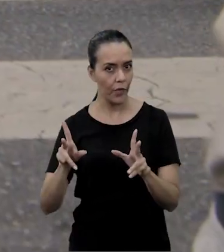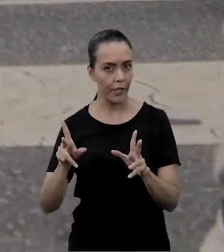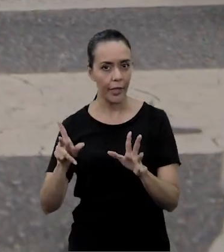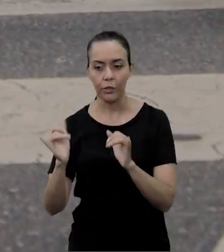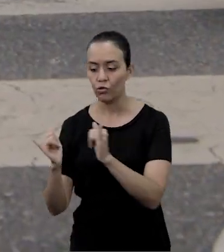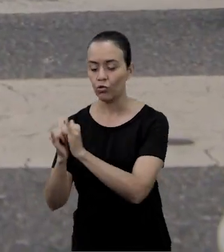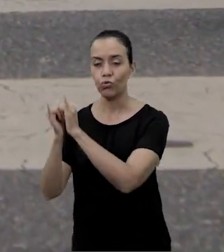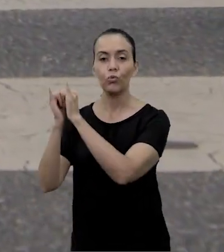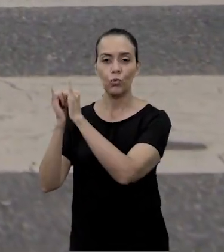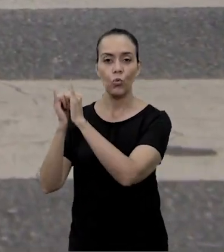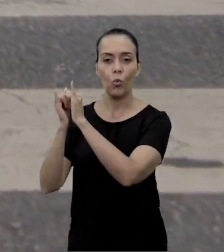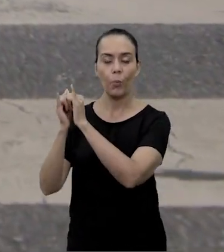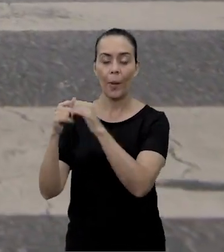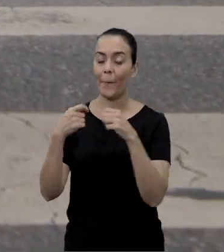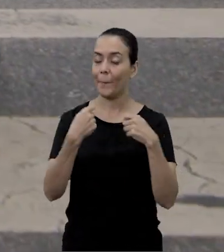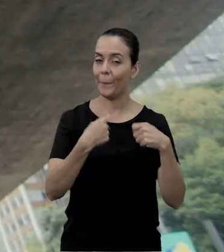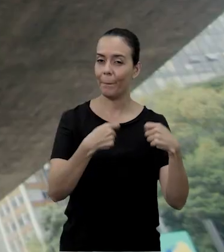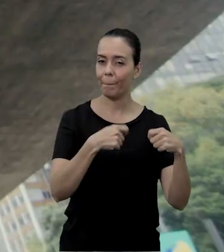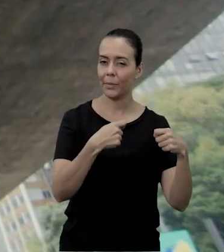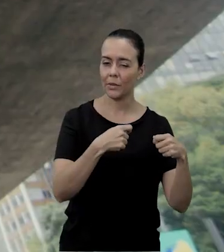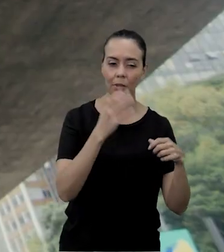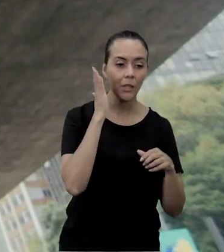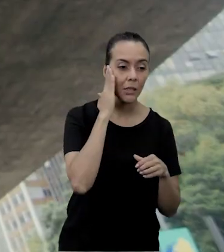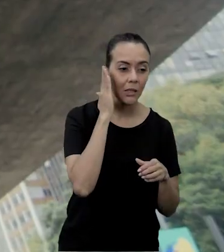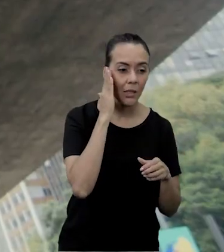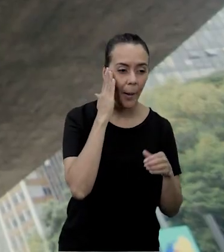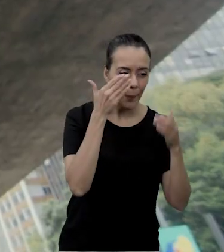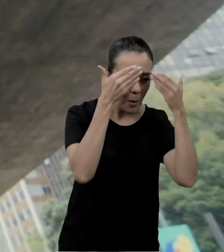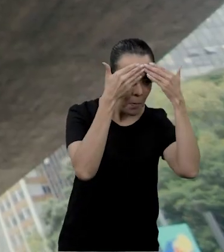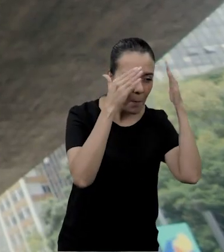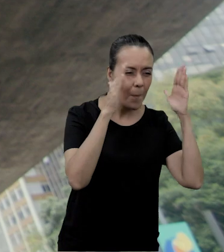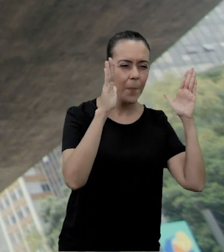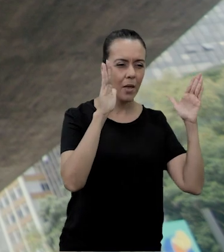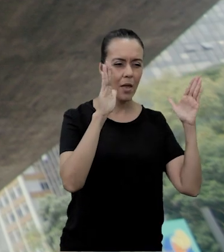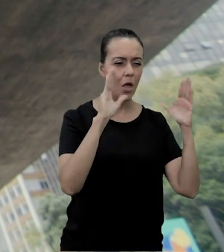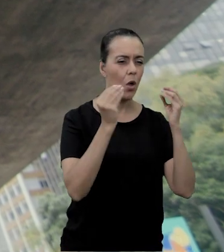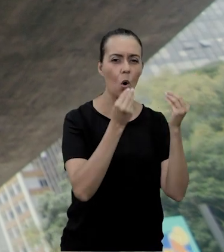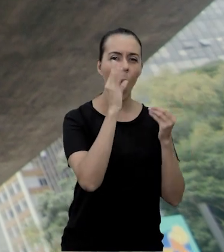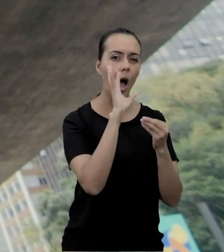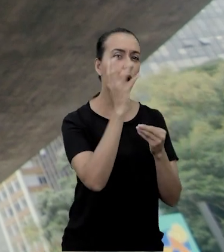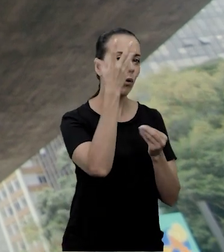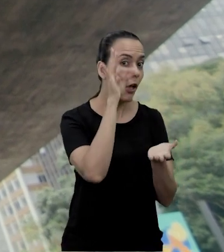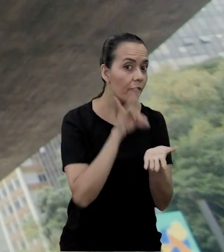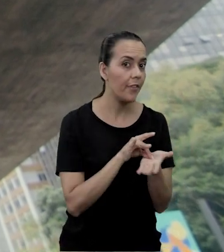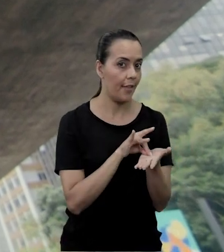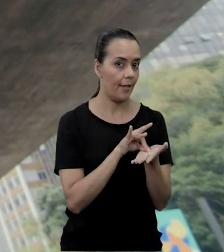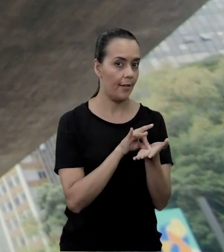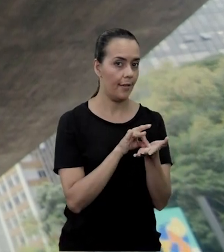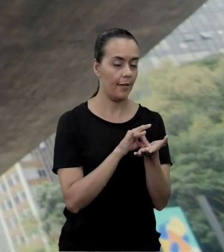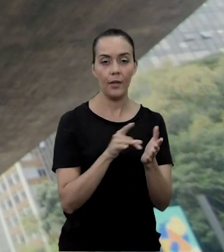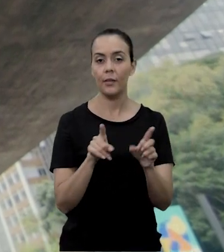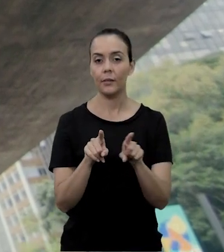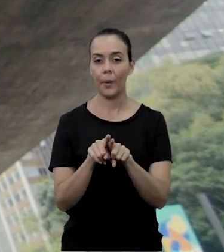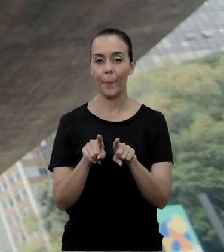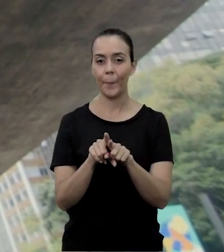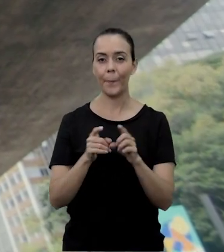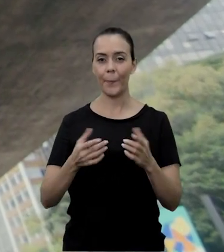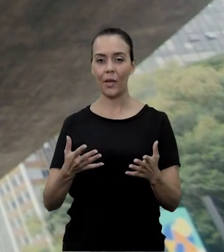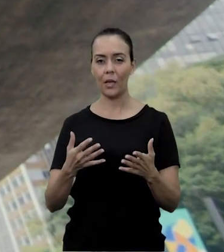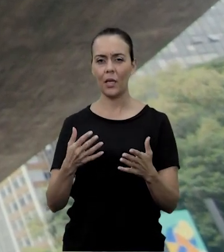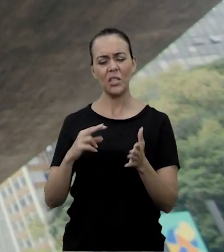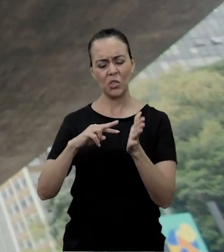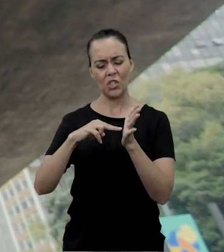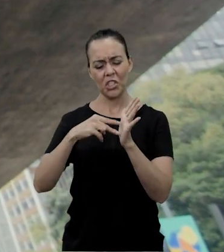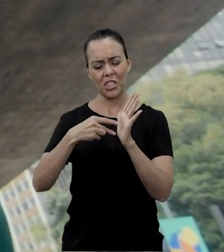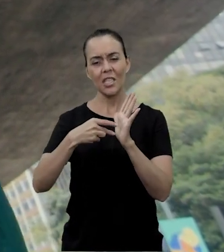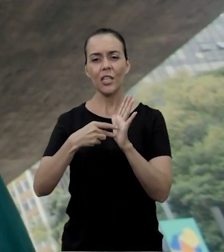entender e mergulhar e se dispor às coisas como elas realmente são e como elas realmente acontecem, né? E assim,